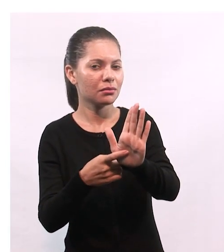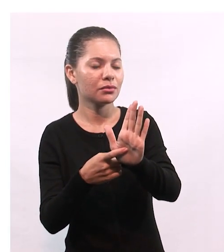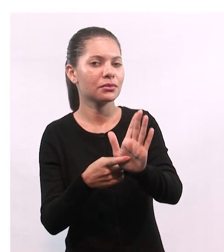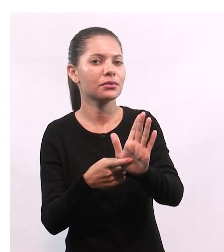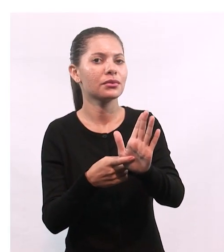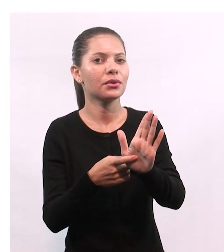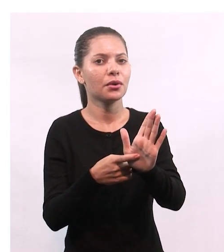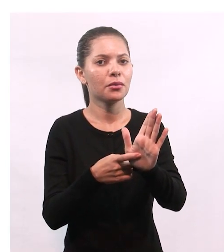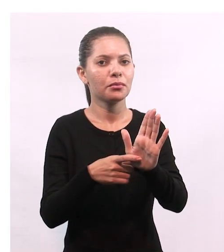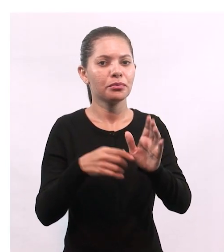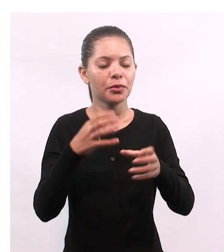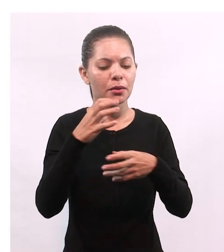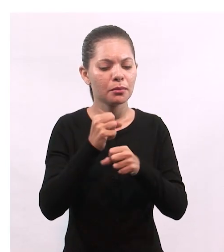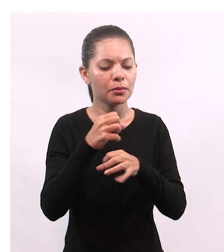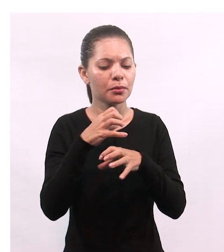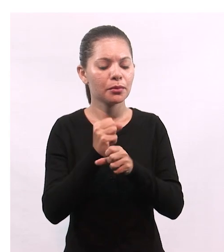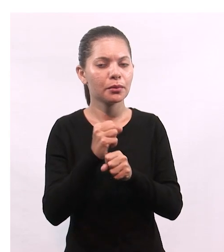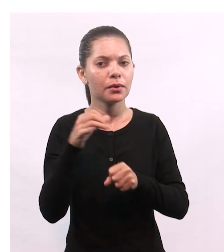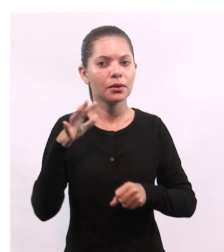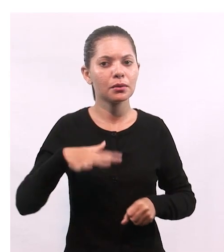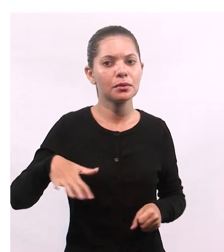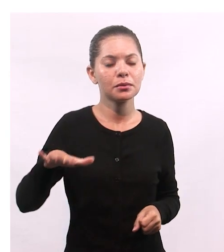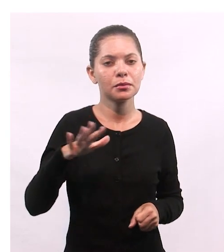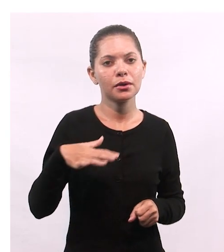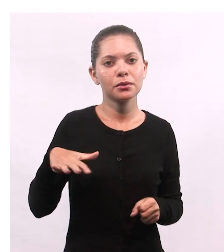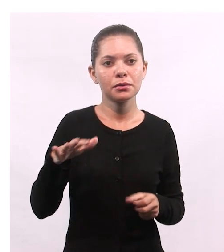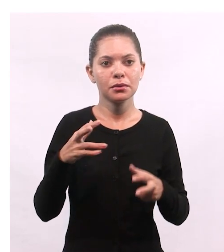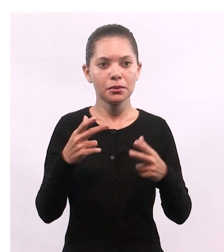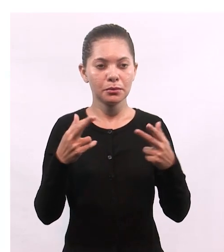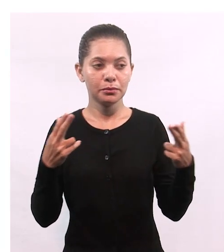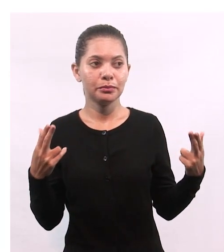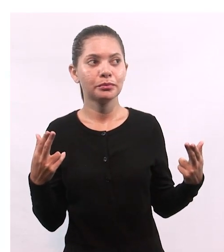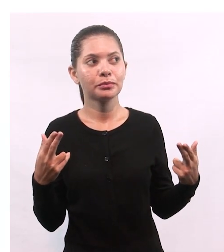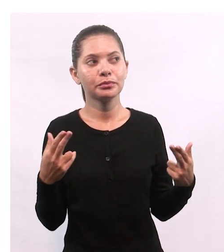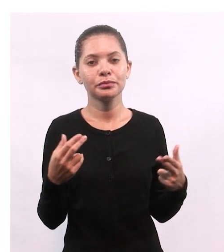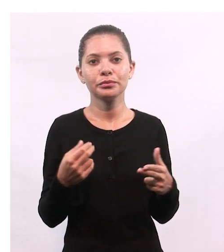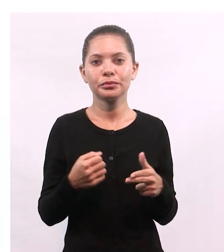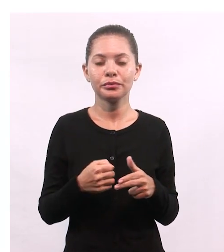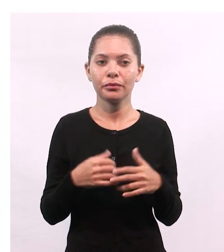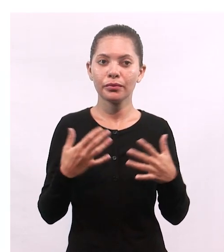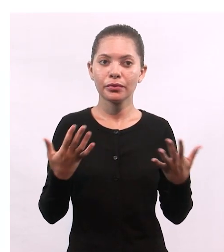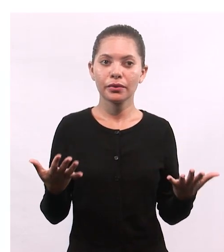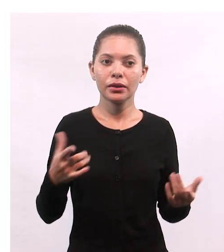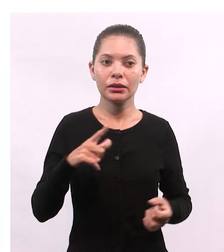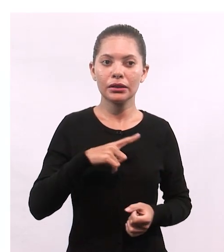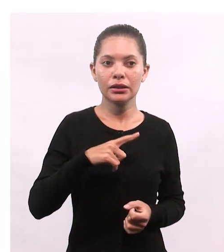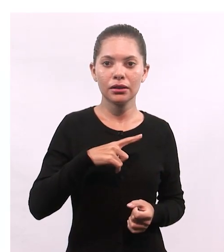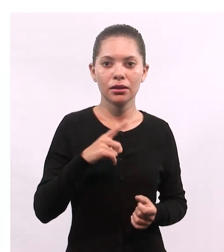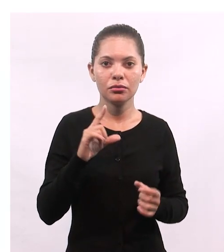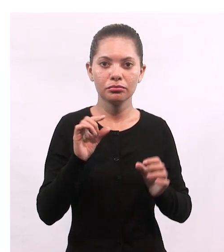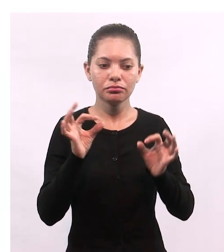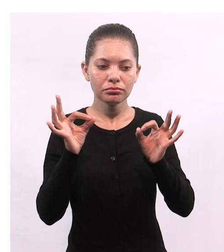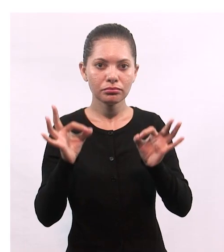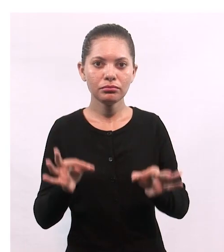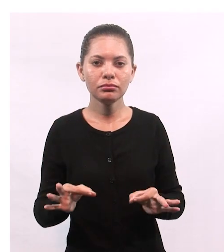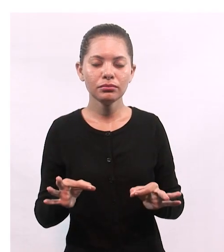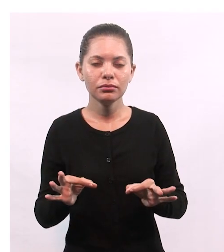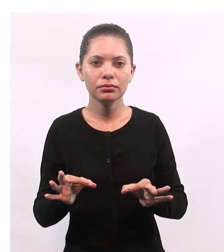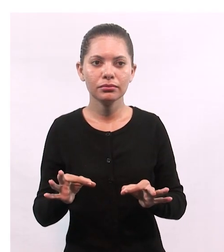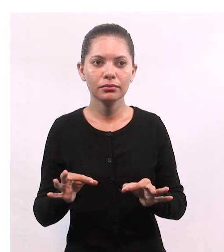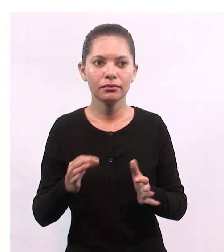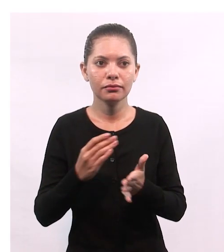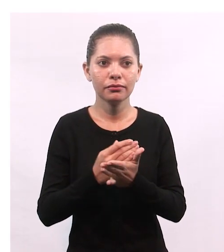fórmula para calcular essa hipotenusa num espaço, que é uma variação do Teorema de Pitágoras. Então, quando a gente tem